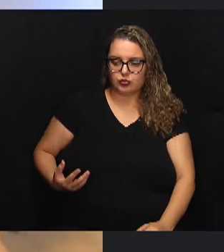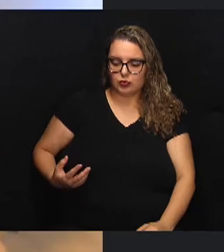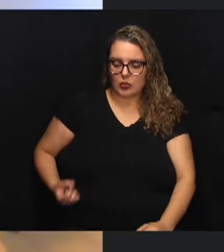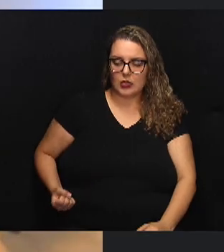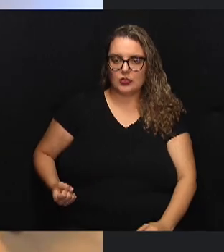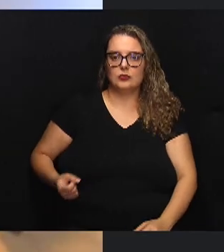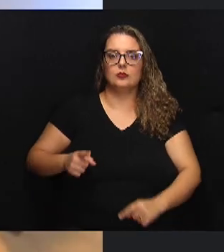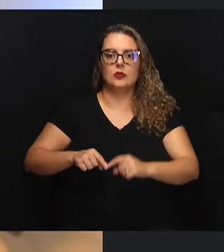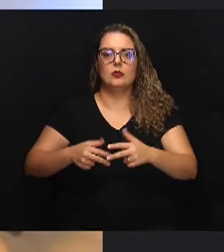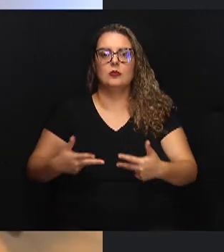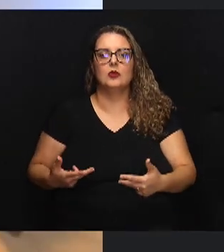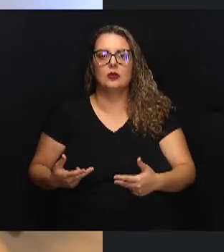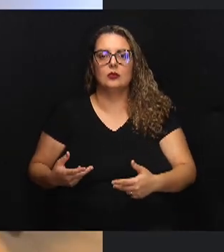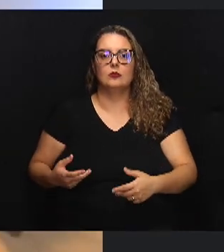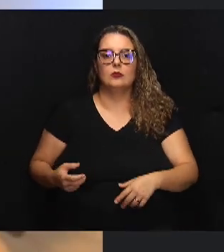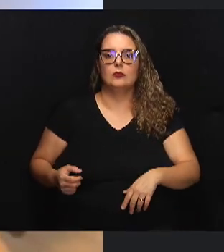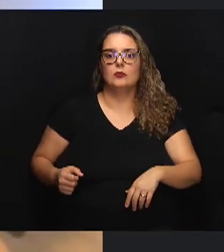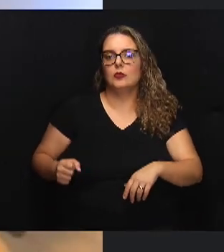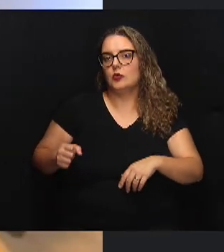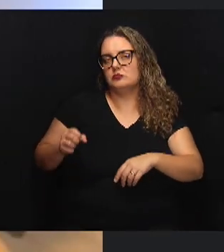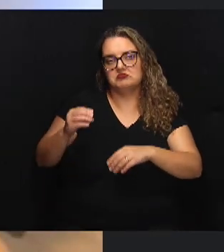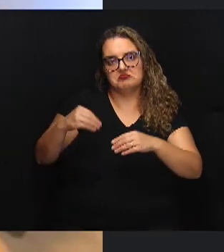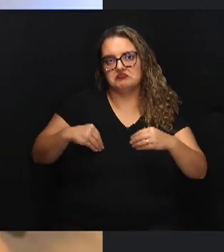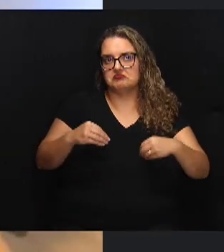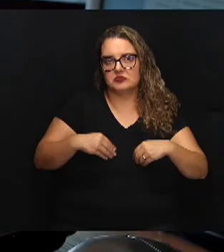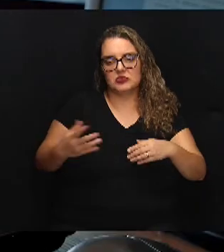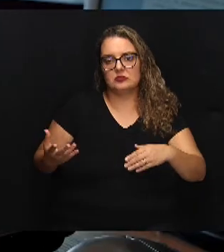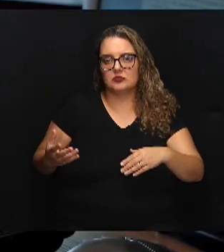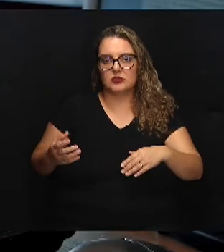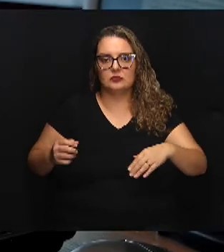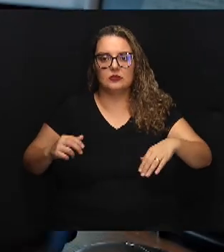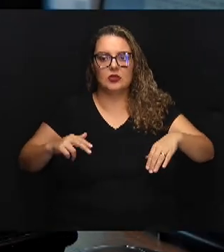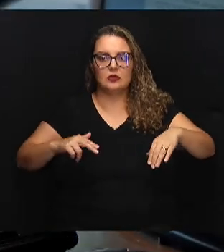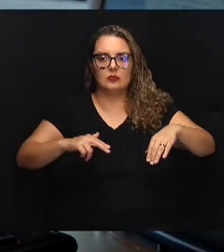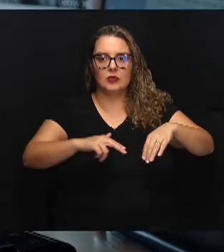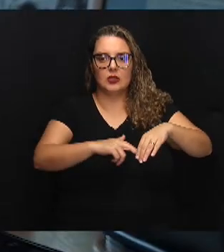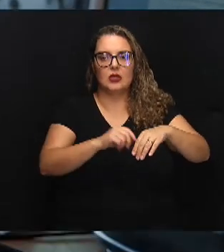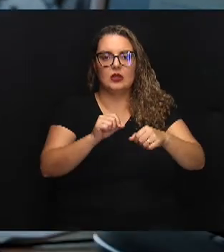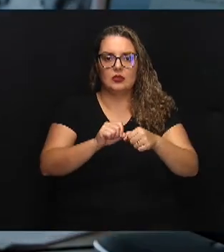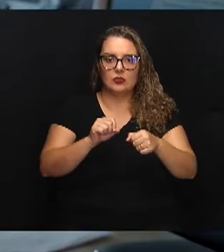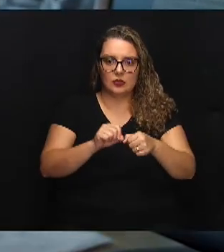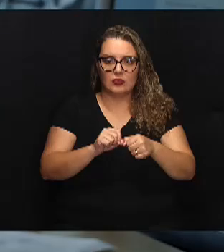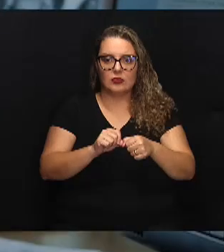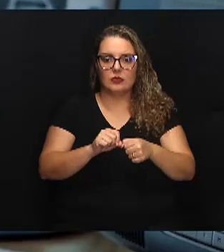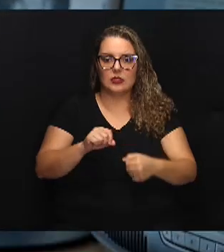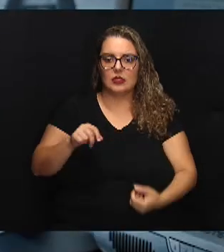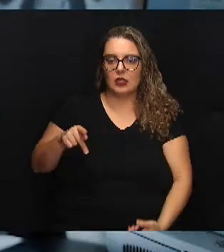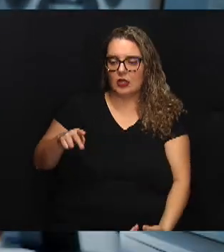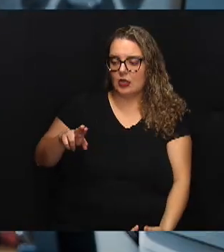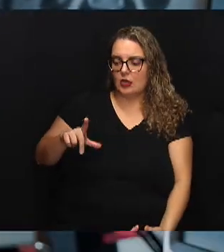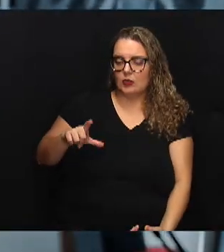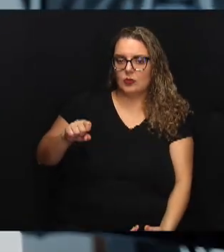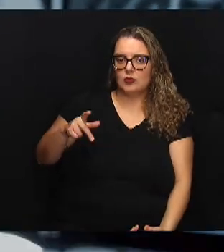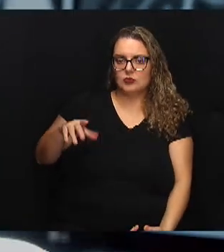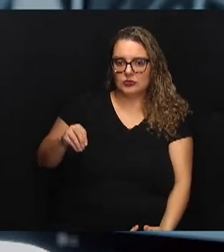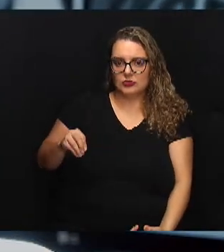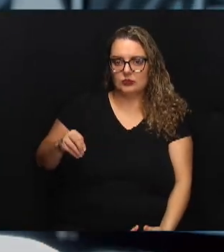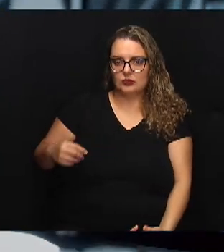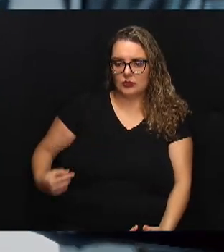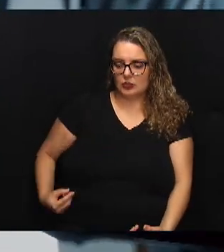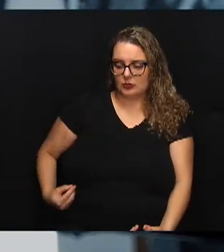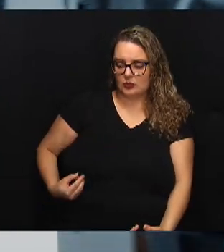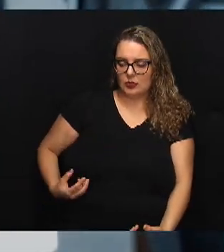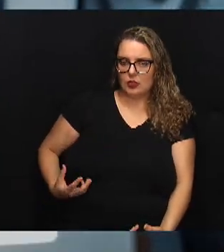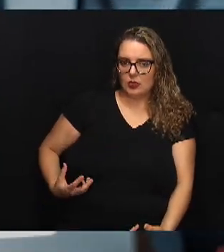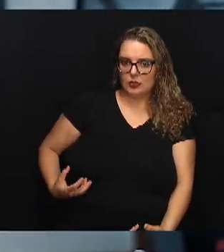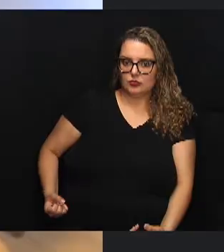por algum exame de imagem, geralmente uma tomografia, e ele faz essa punção ali do nódulo e retira uma